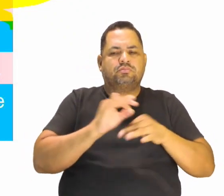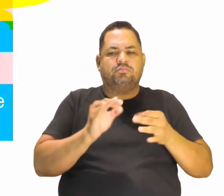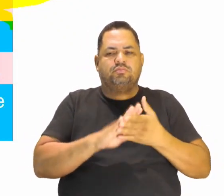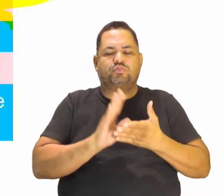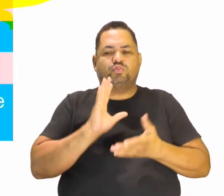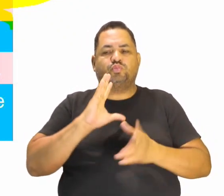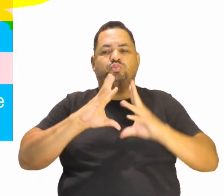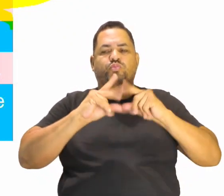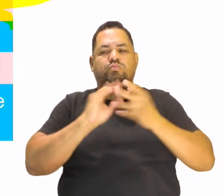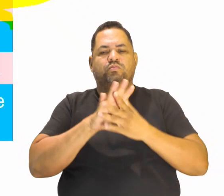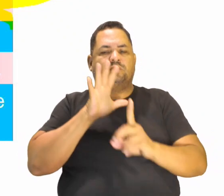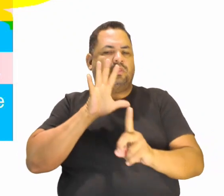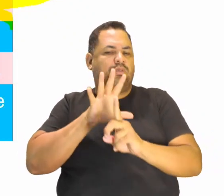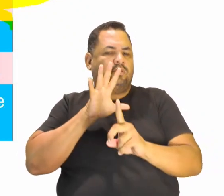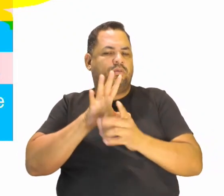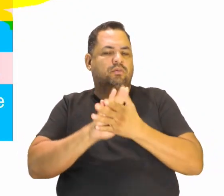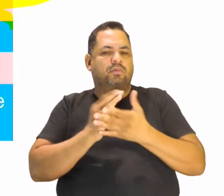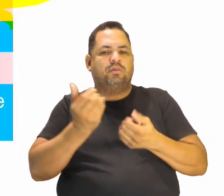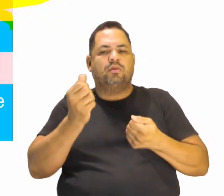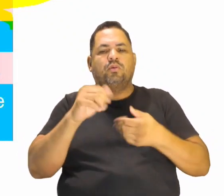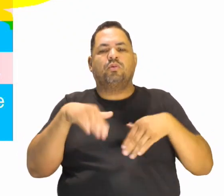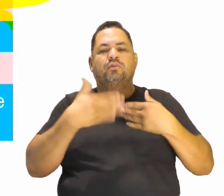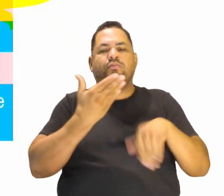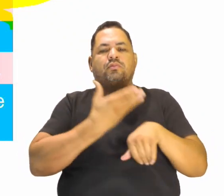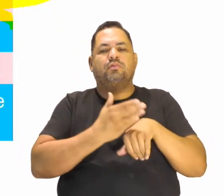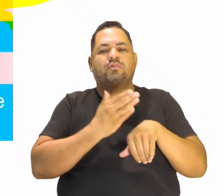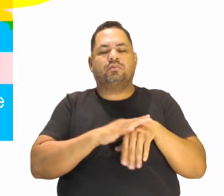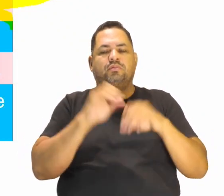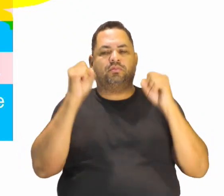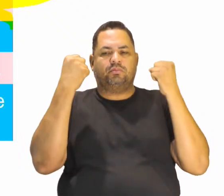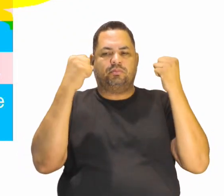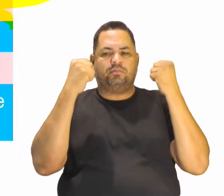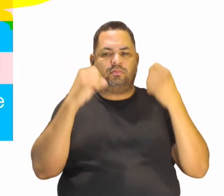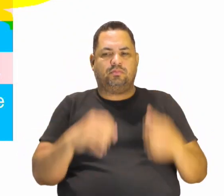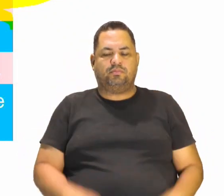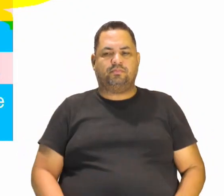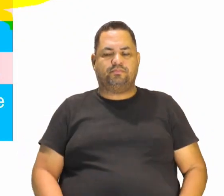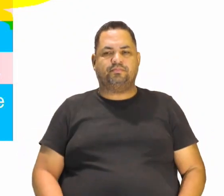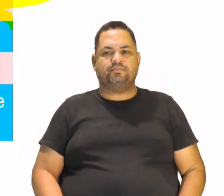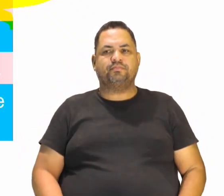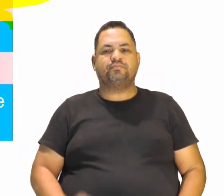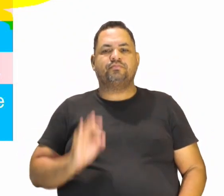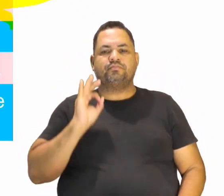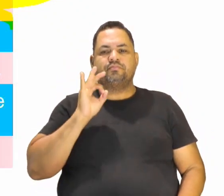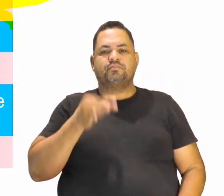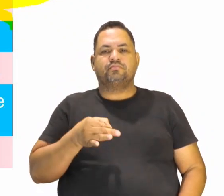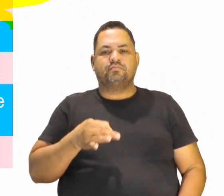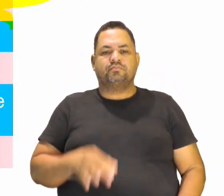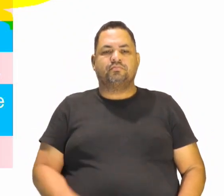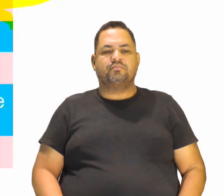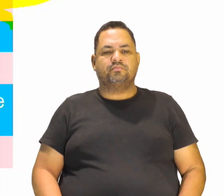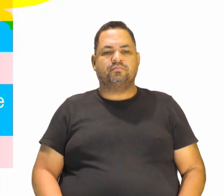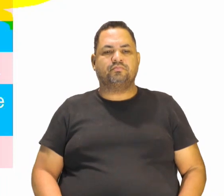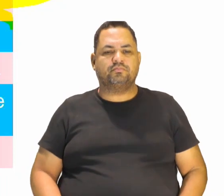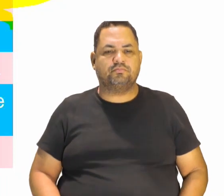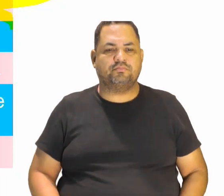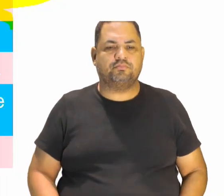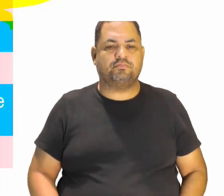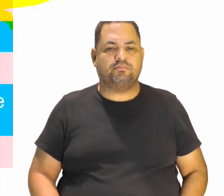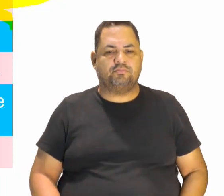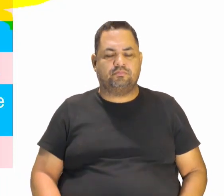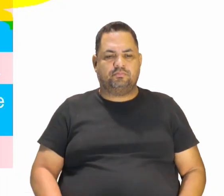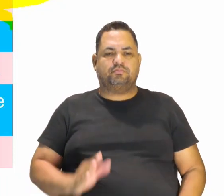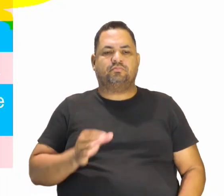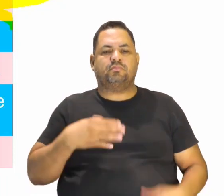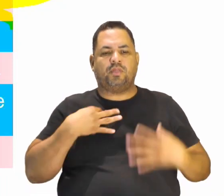influenciar na boa execução aí desses exercícios físicos, certo? E aí, como eu já falei, a